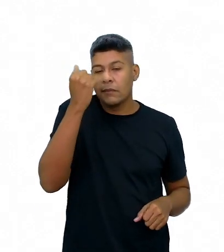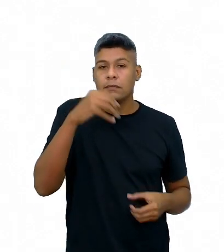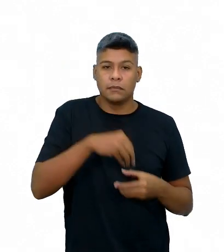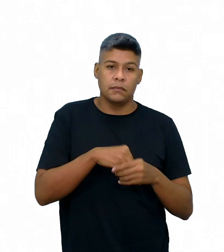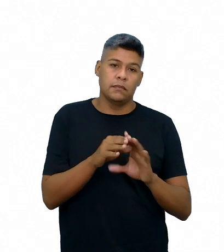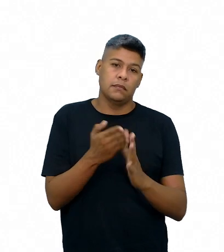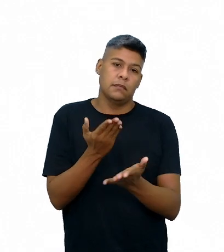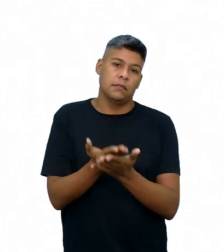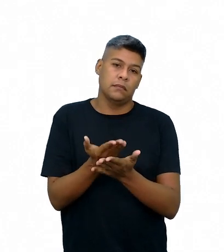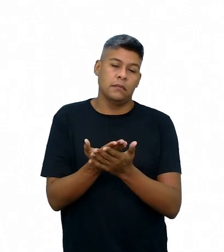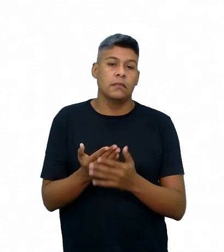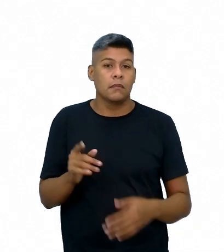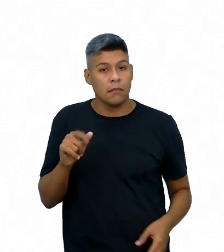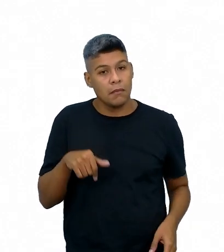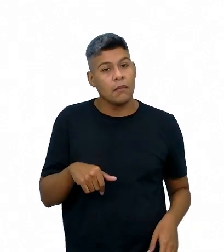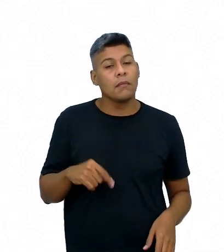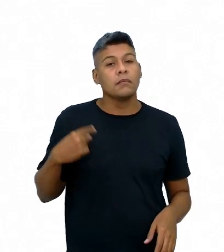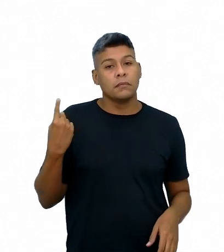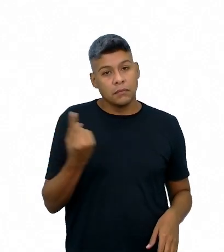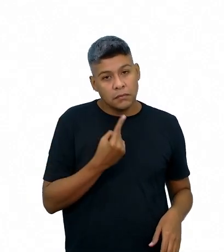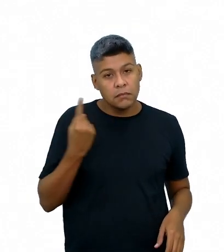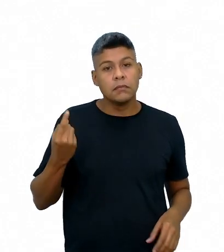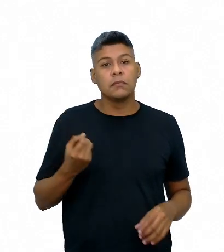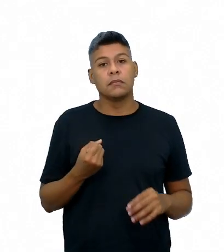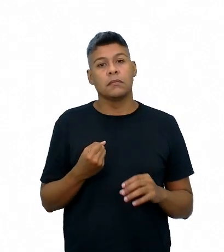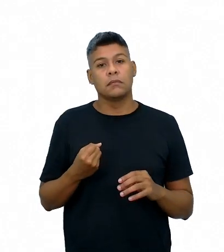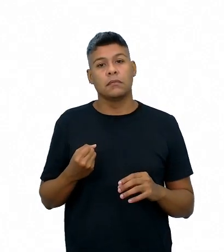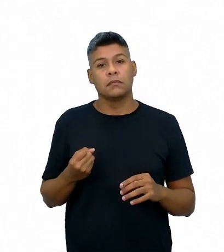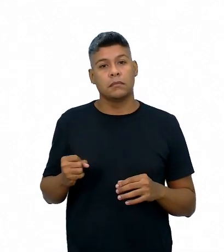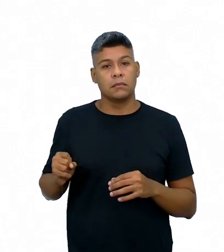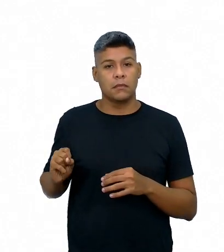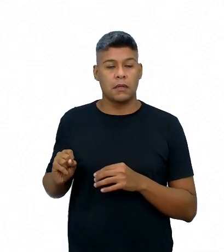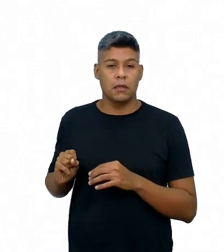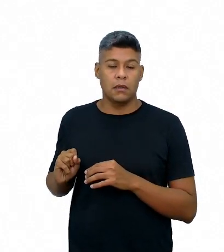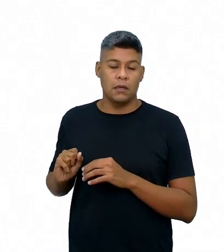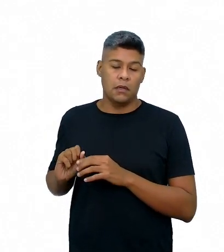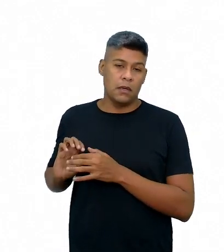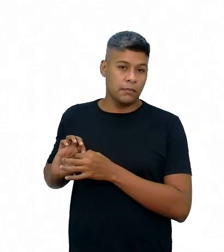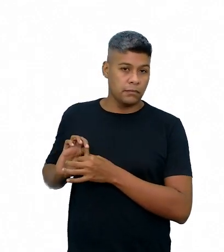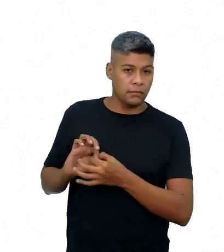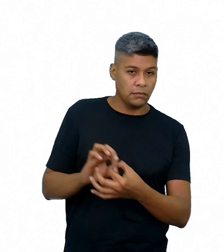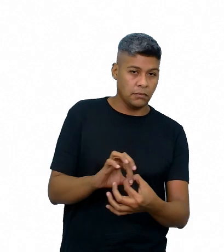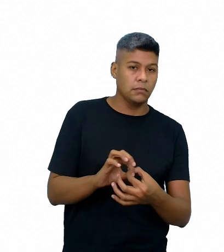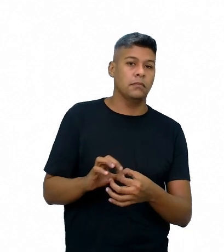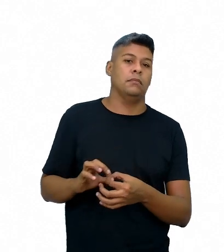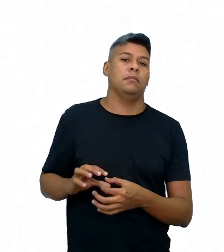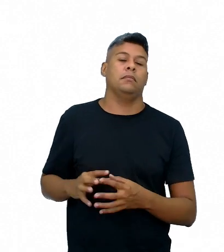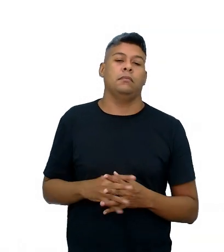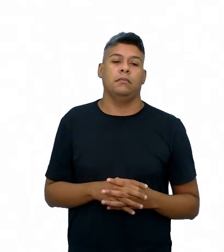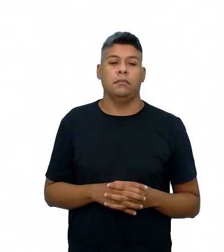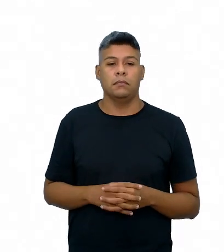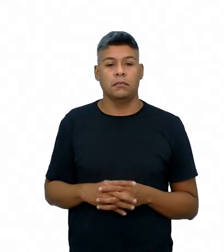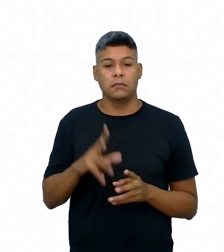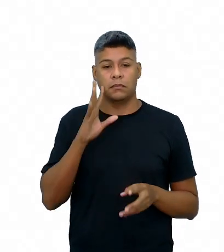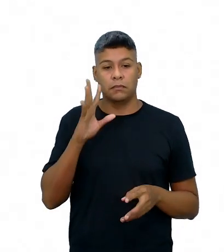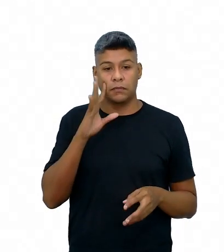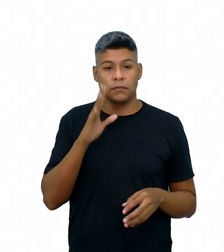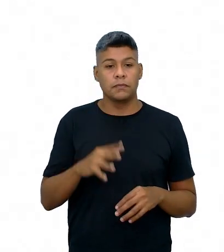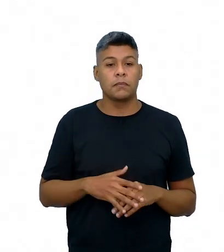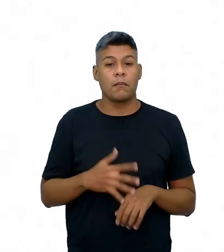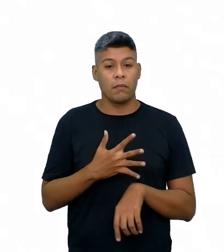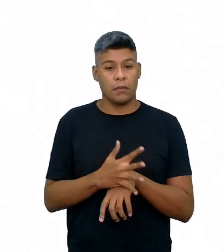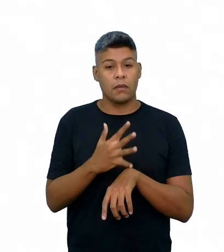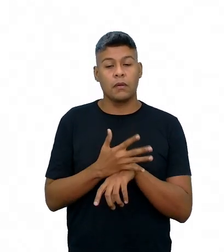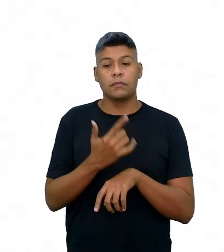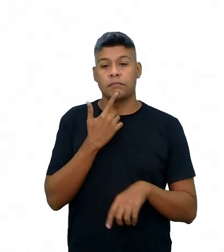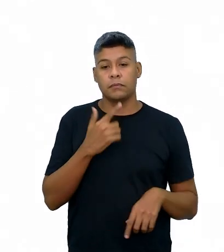escola. Então, esses são os nossos parâmetros teóricos da formação de hoje. A prática de linguagem